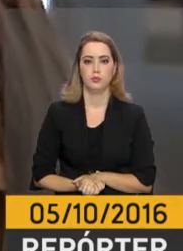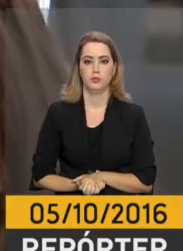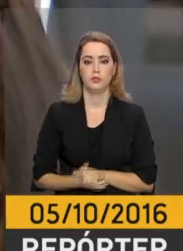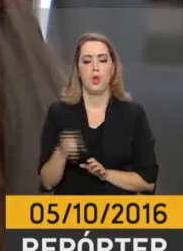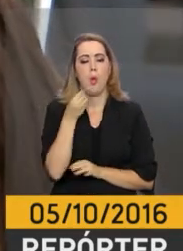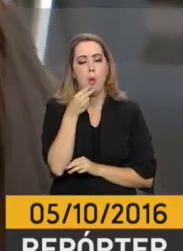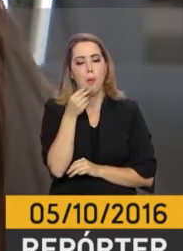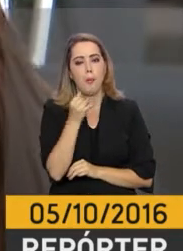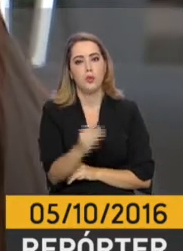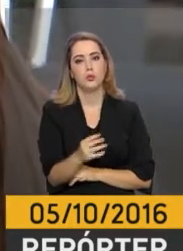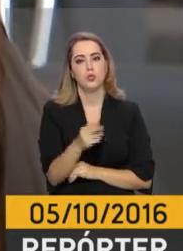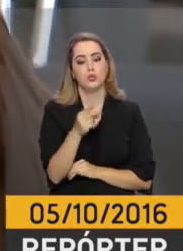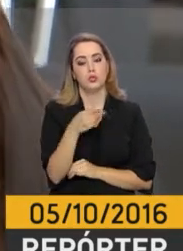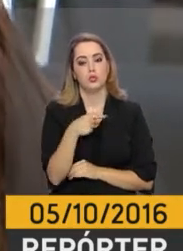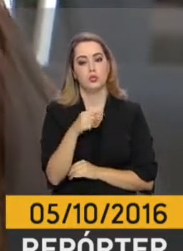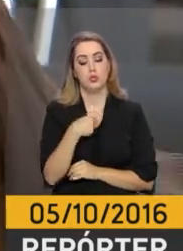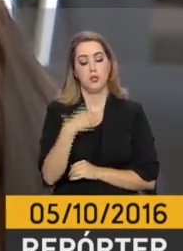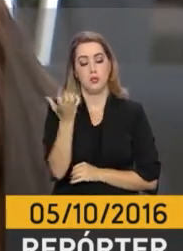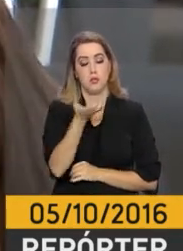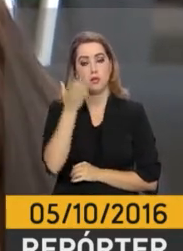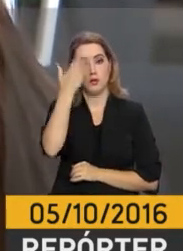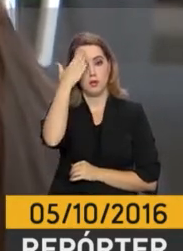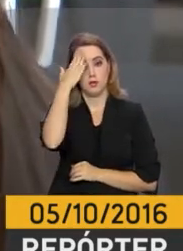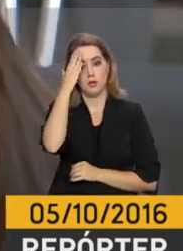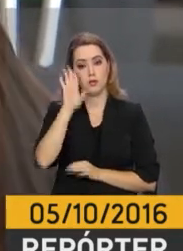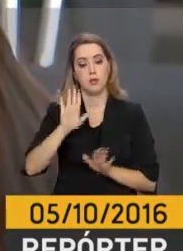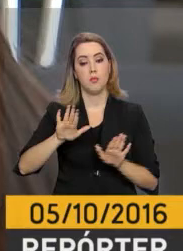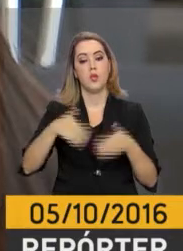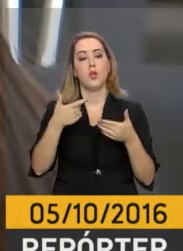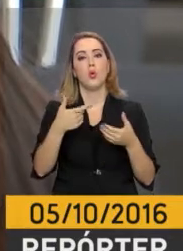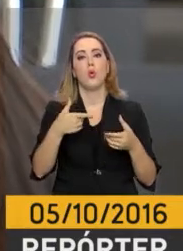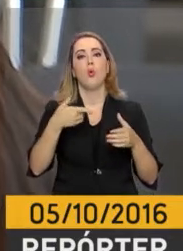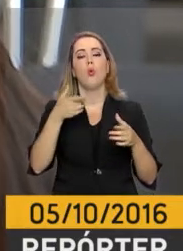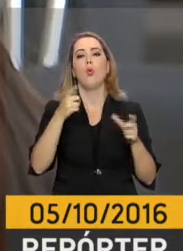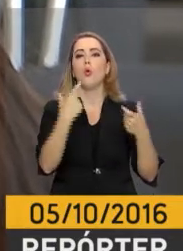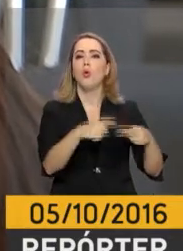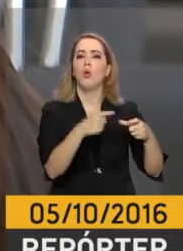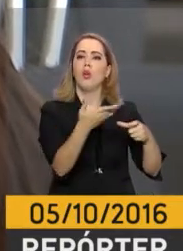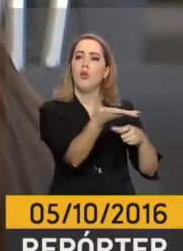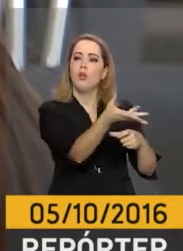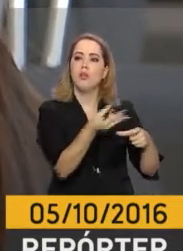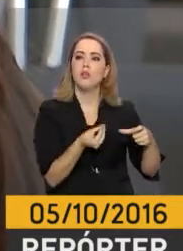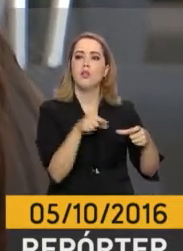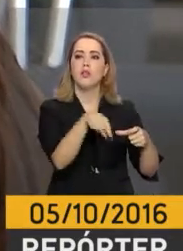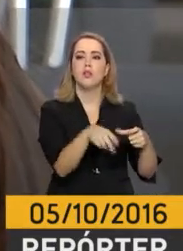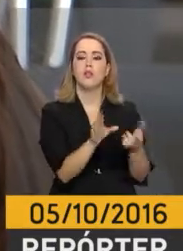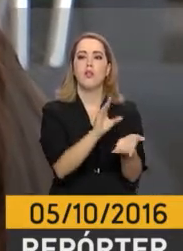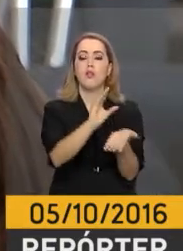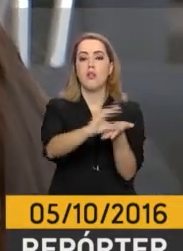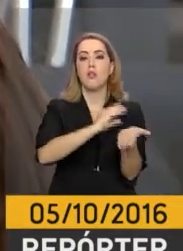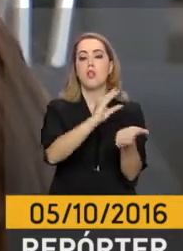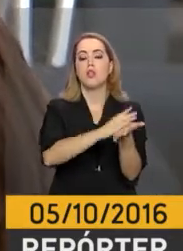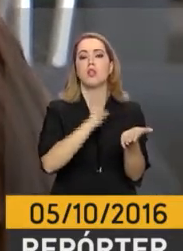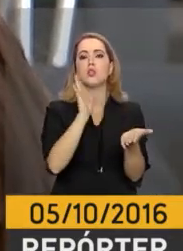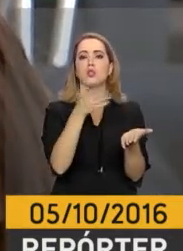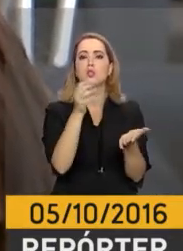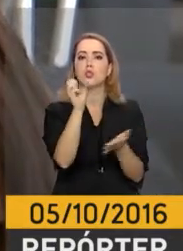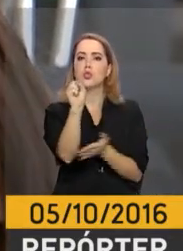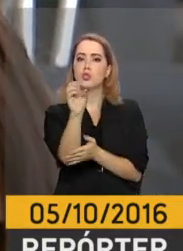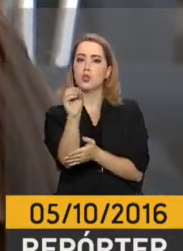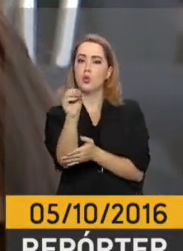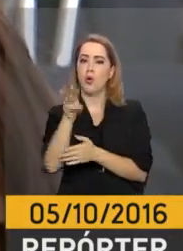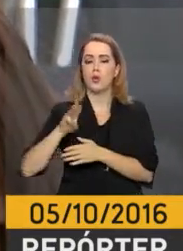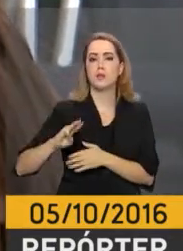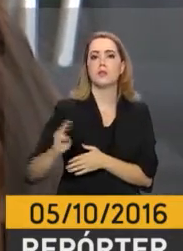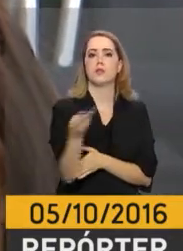ministro é eu queria saber de onde vêm esses recursos os senhores já estão prevendo 800 milhões para 2018 mas a gente